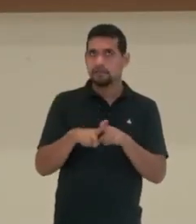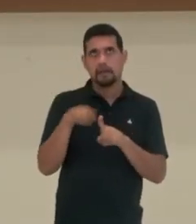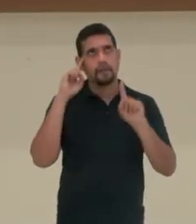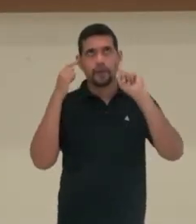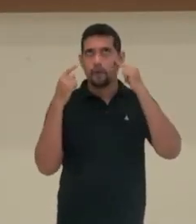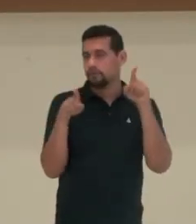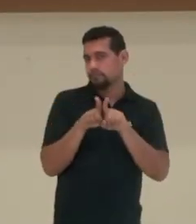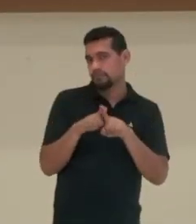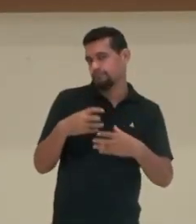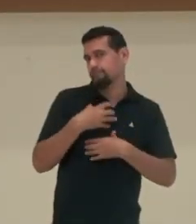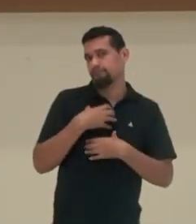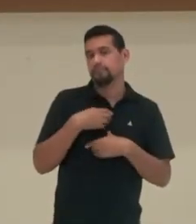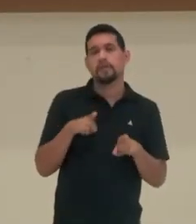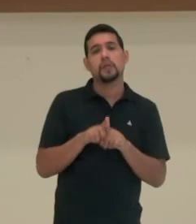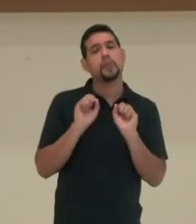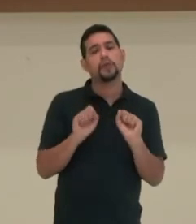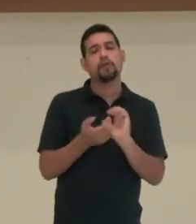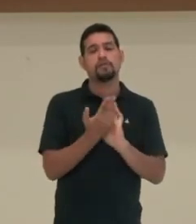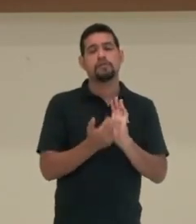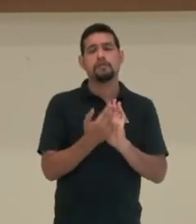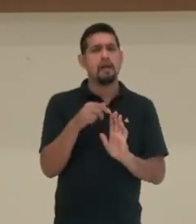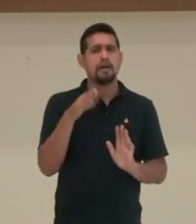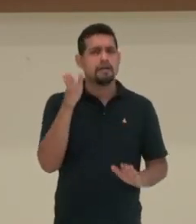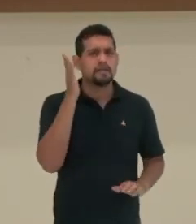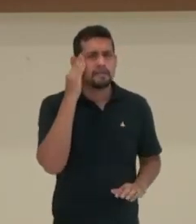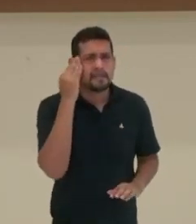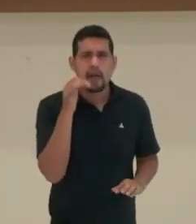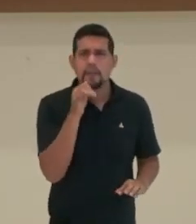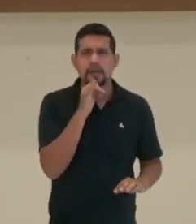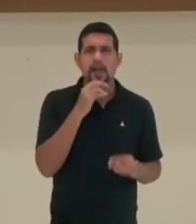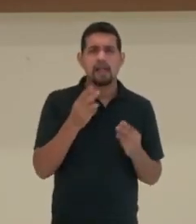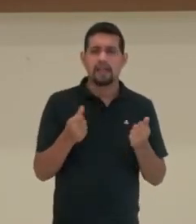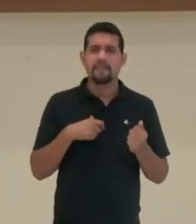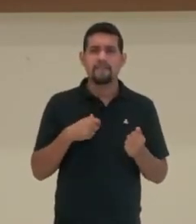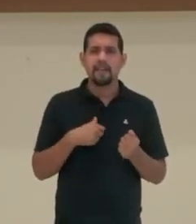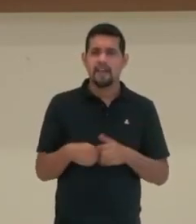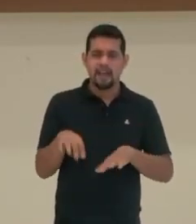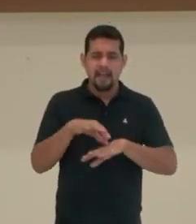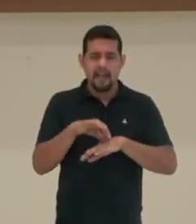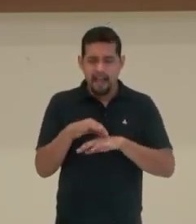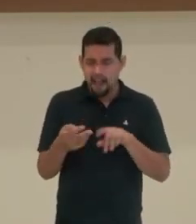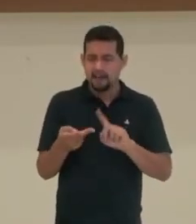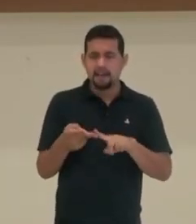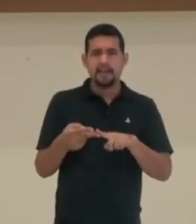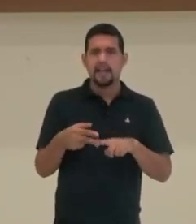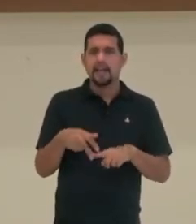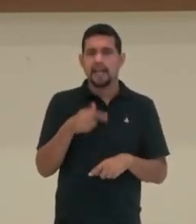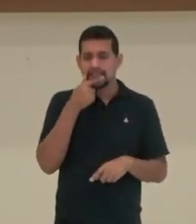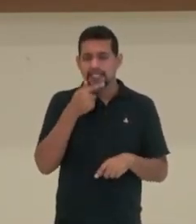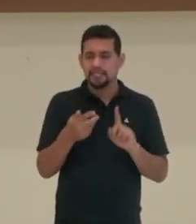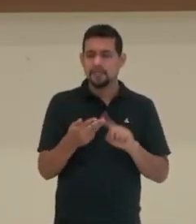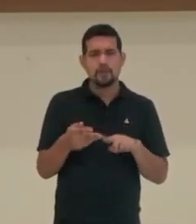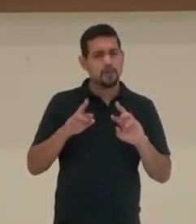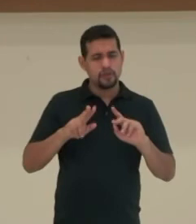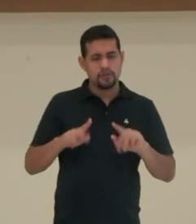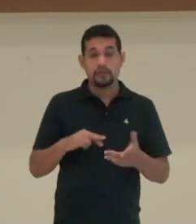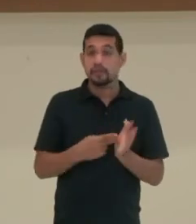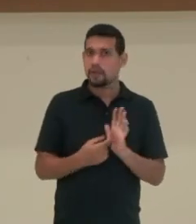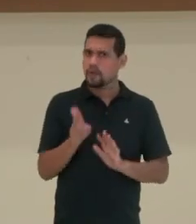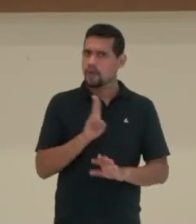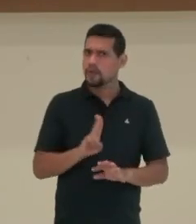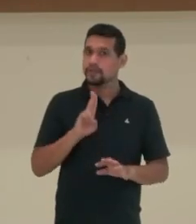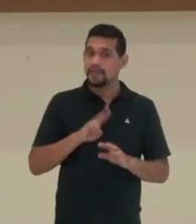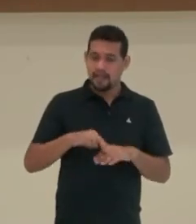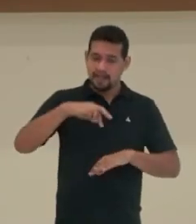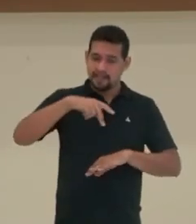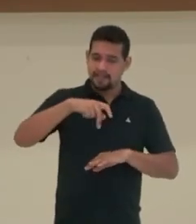inventou, com a sua xilogravura, que você pode usar, sabe aquela bandejinha que vem carne, né, queijo, presunto? Então, usa a